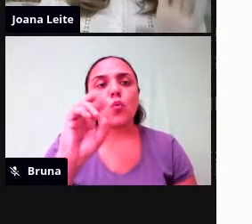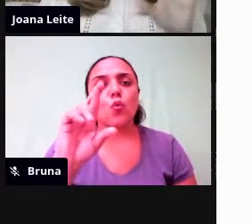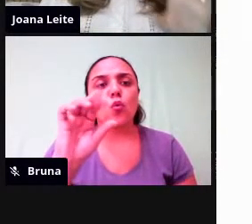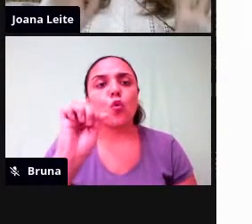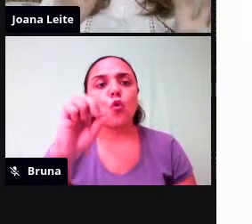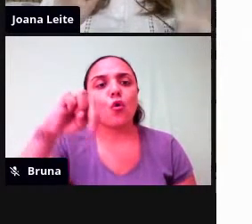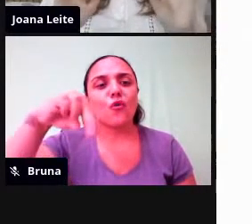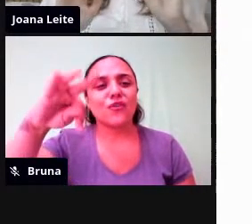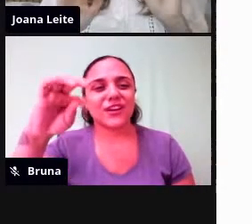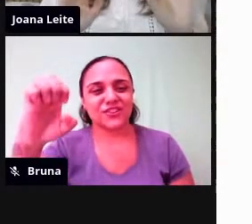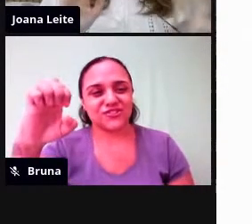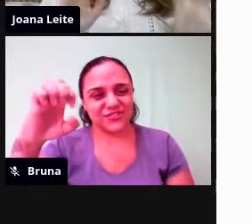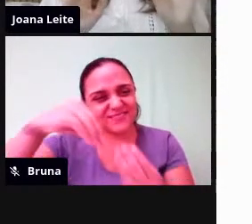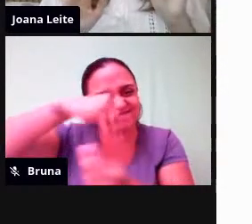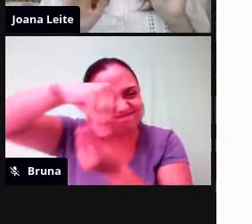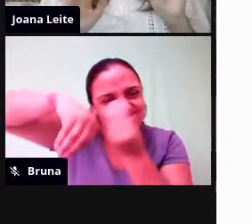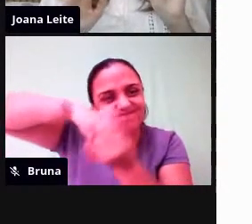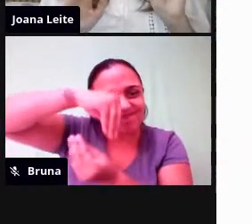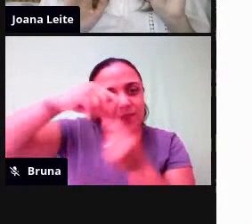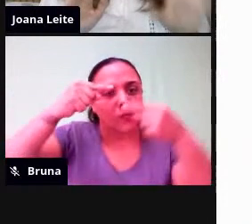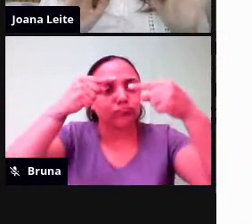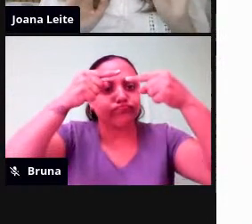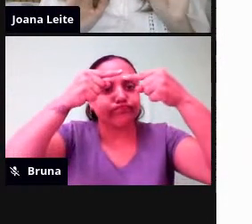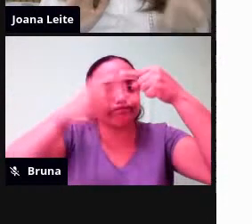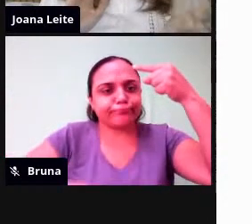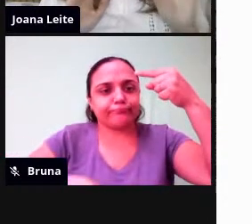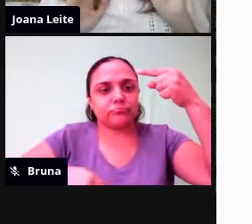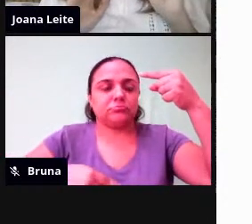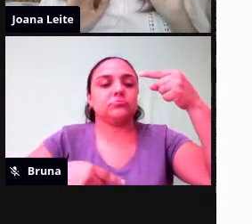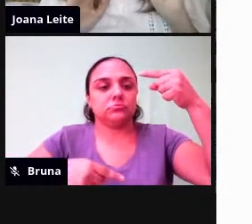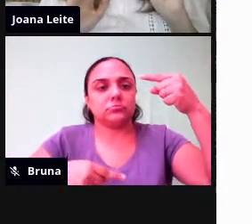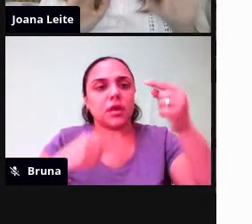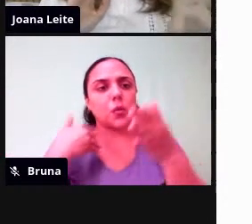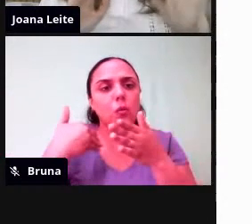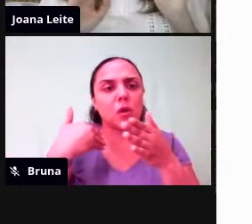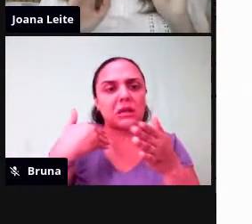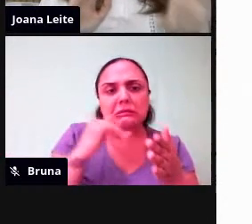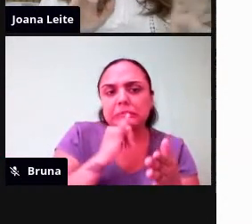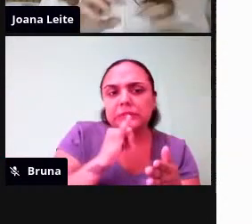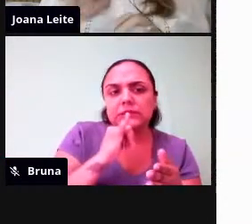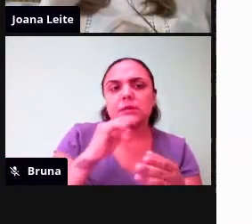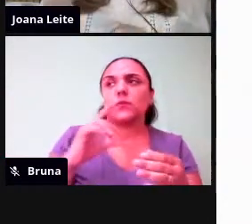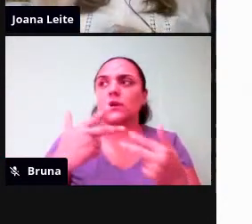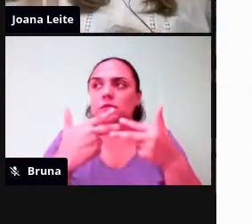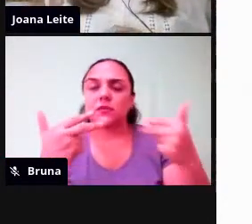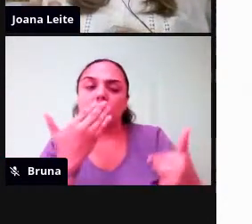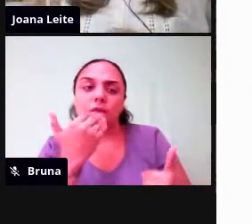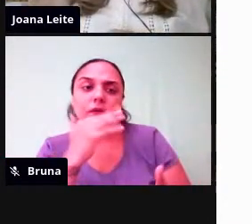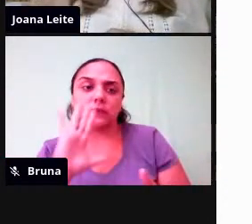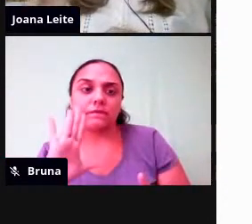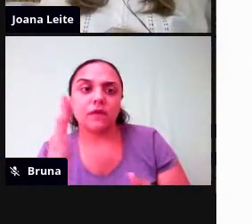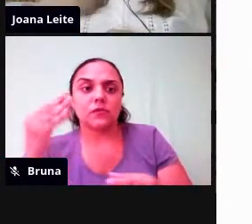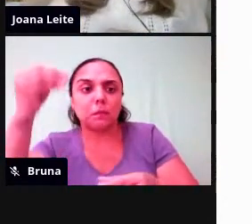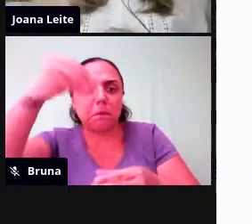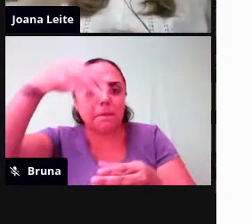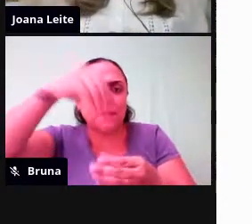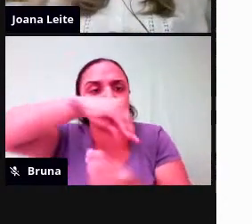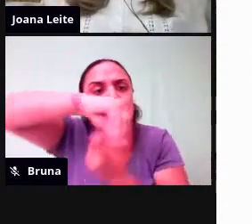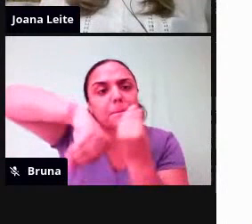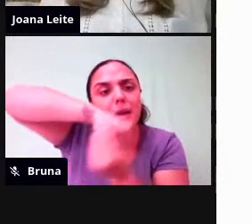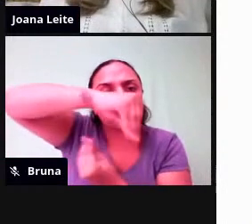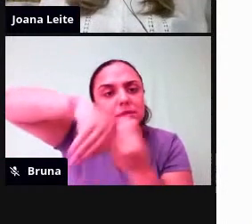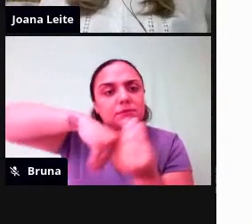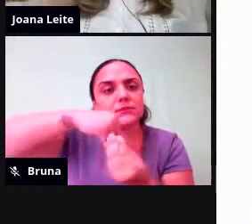artificiais, tá? Então, existe essa relação do maior uso de corantes, conservantes, acidulantes, com